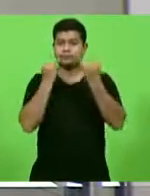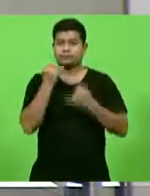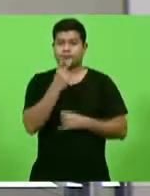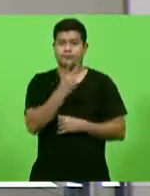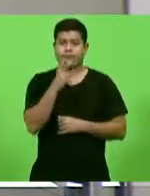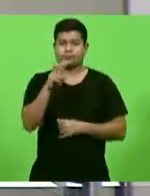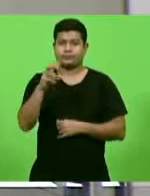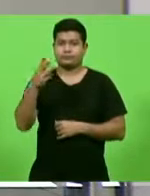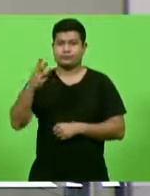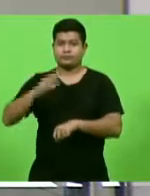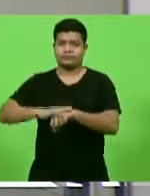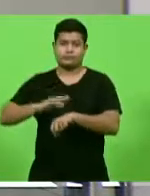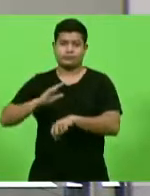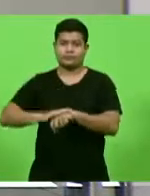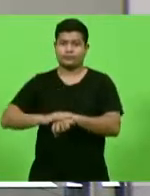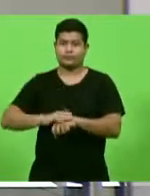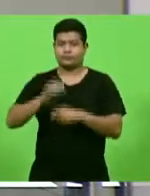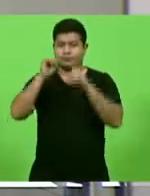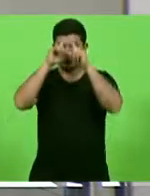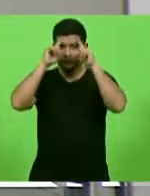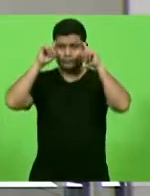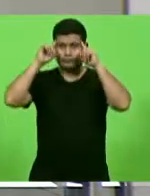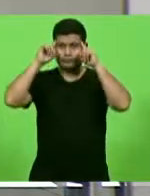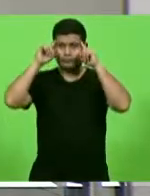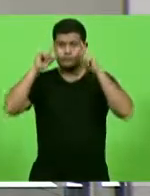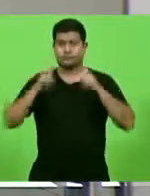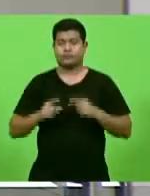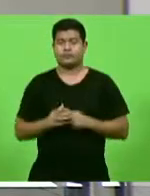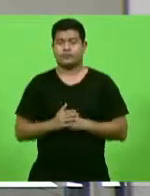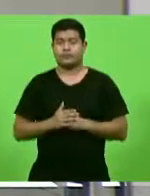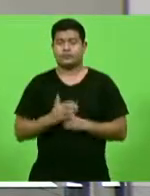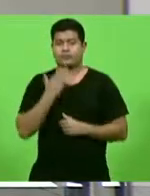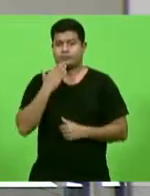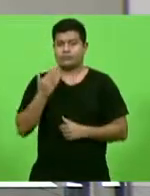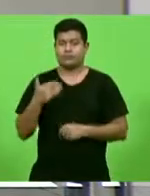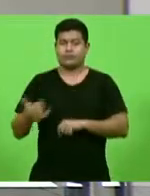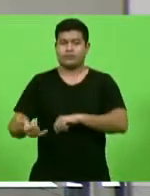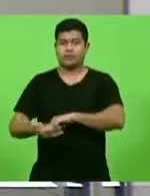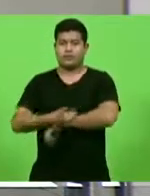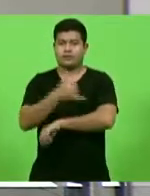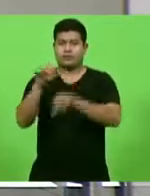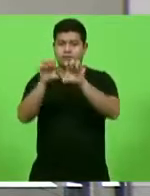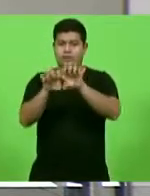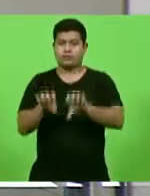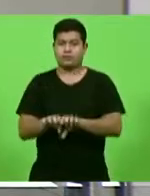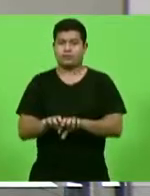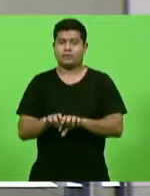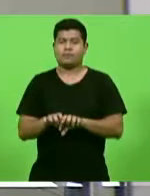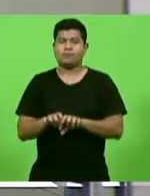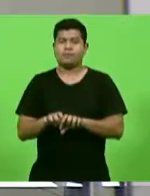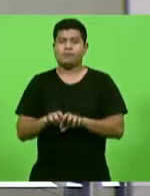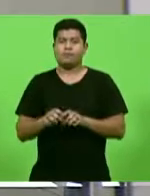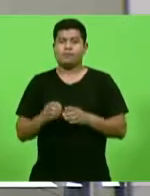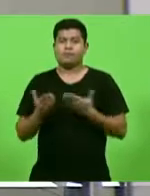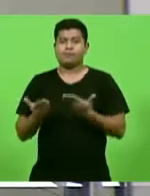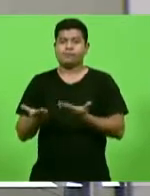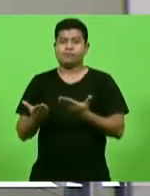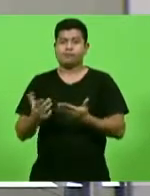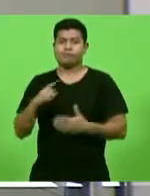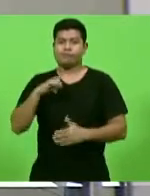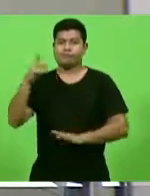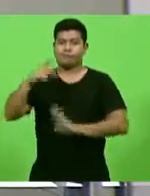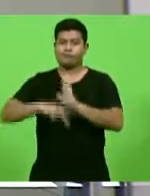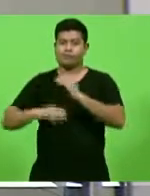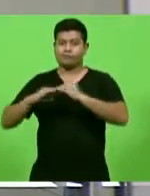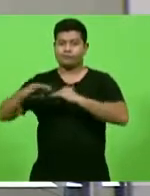informação 253, autor deputado Neudi Sareta, solicitando ao secretário de Estado da Infraestrutura informações acerca da existência de projeto